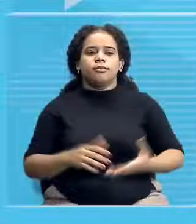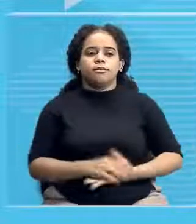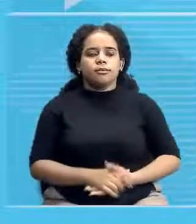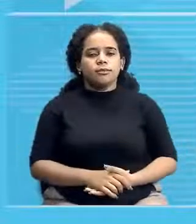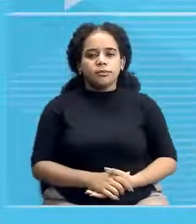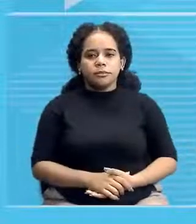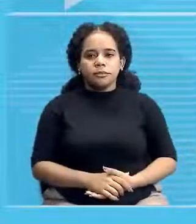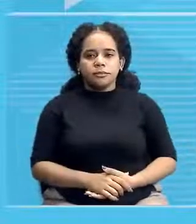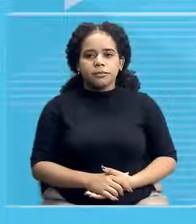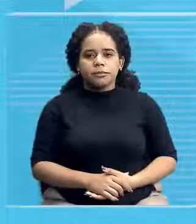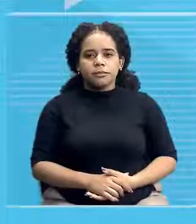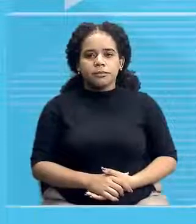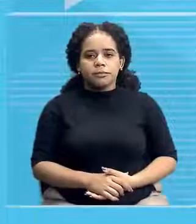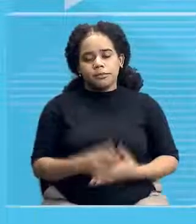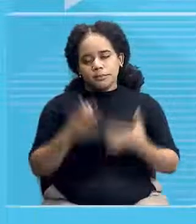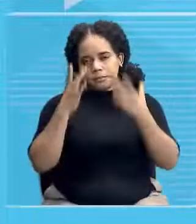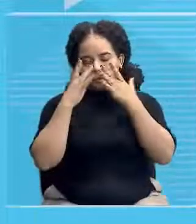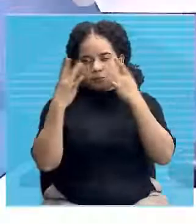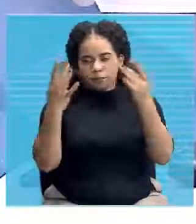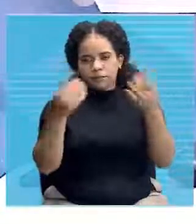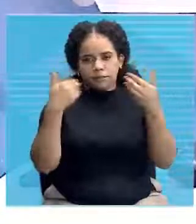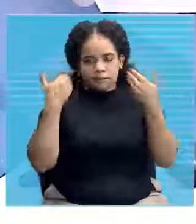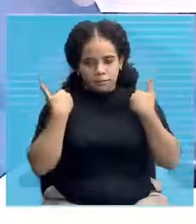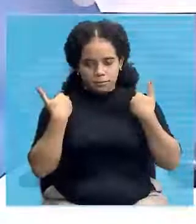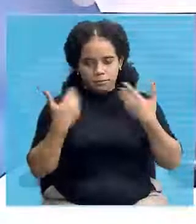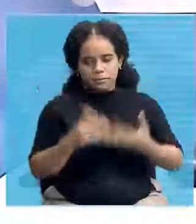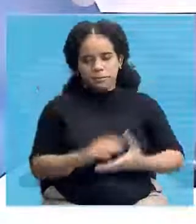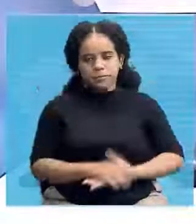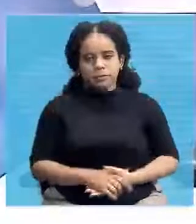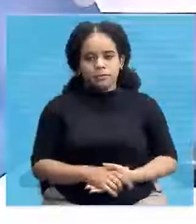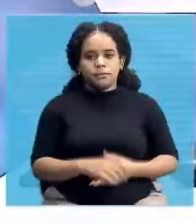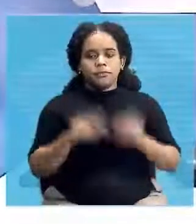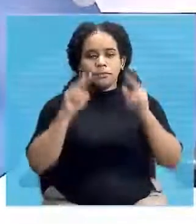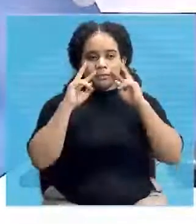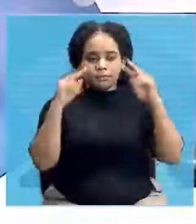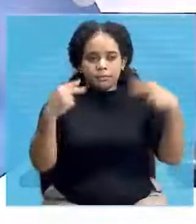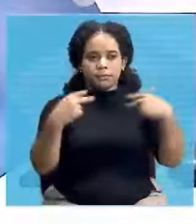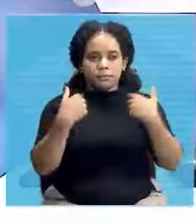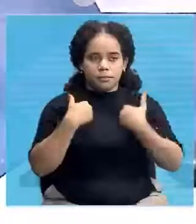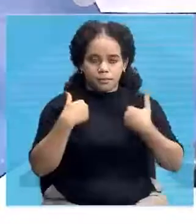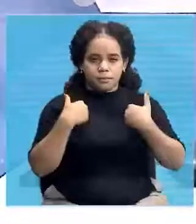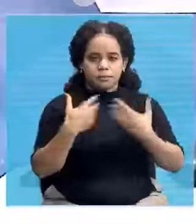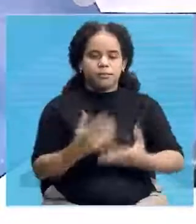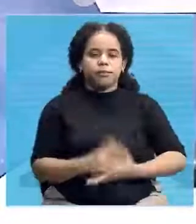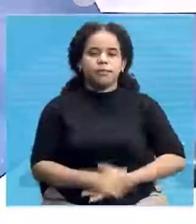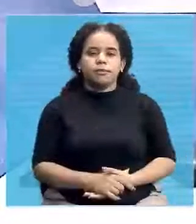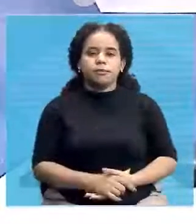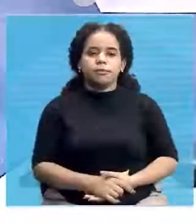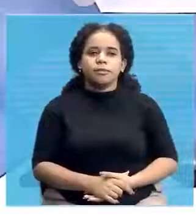Olhe, presta atenção. Olhe para mim. Olhe para mim.